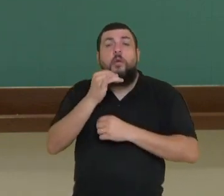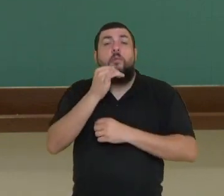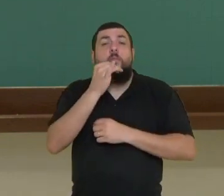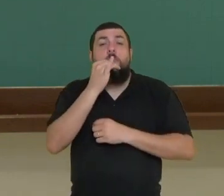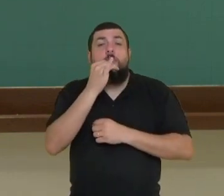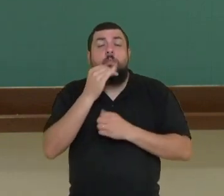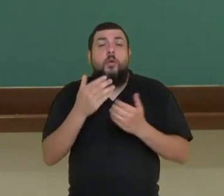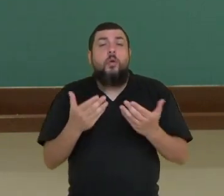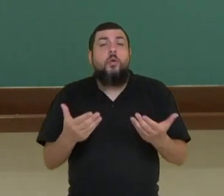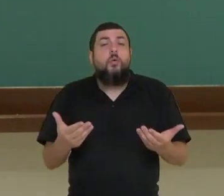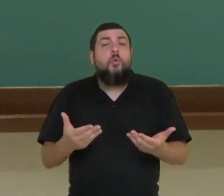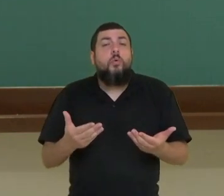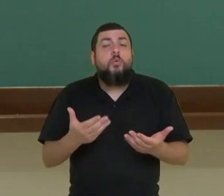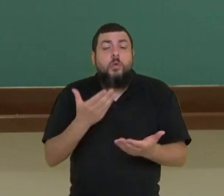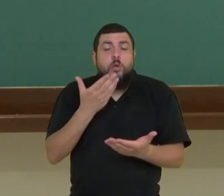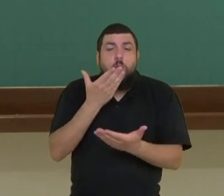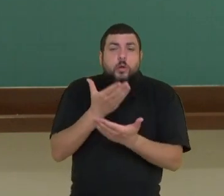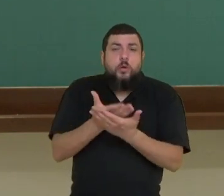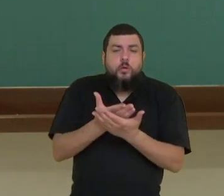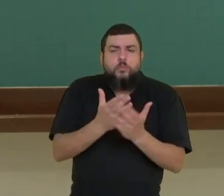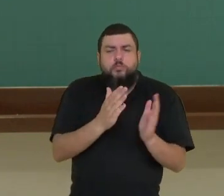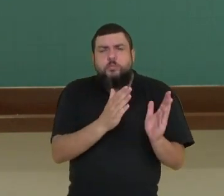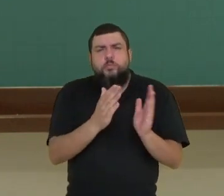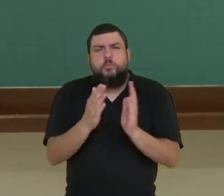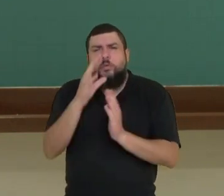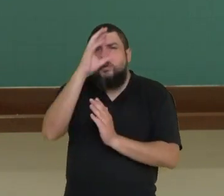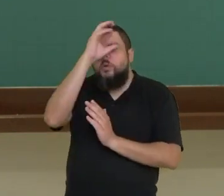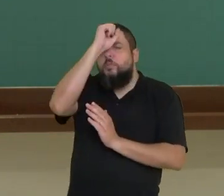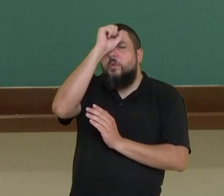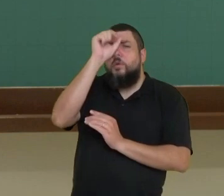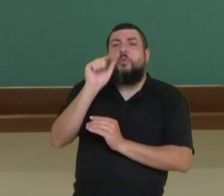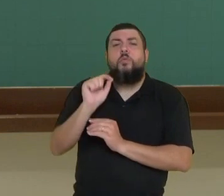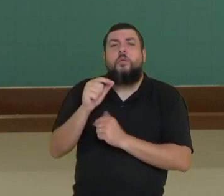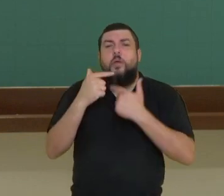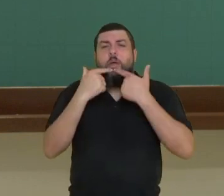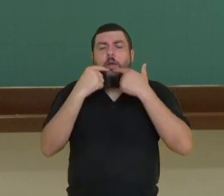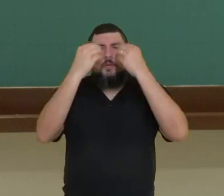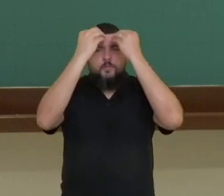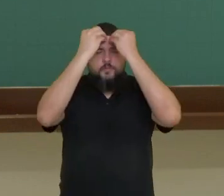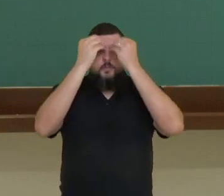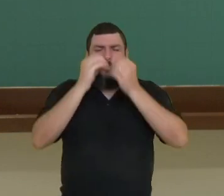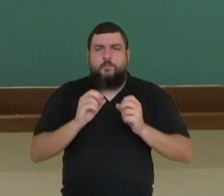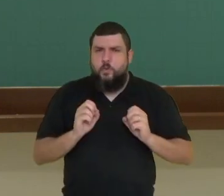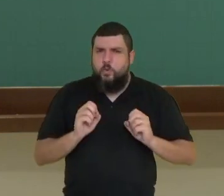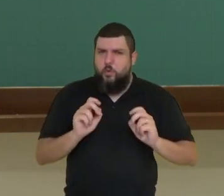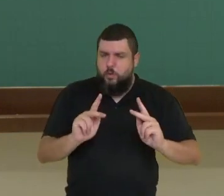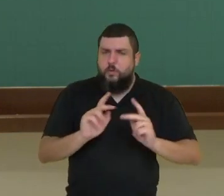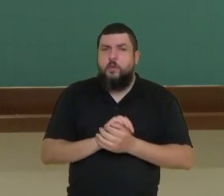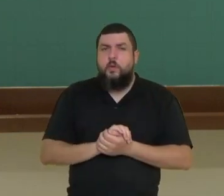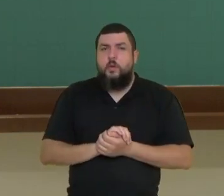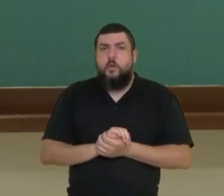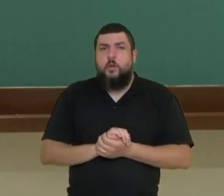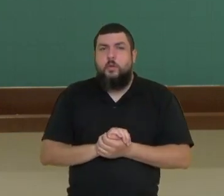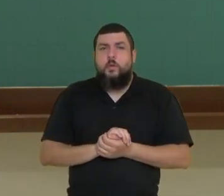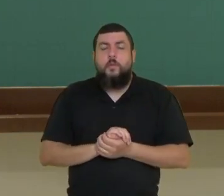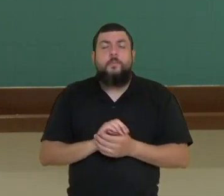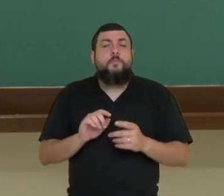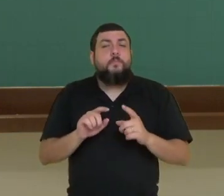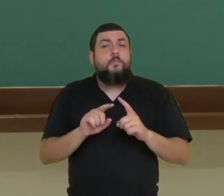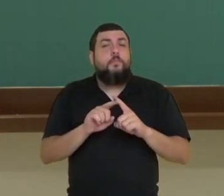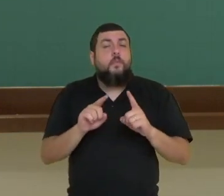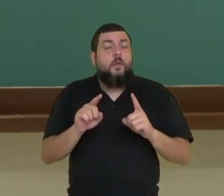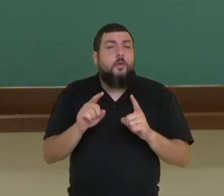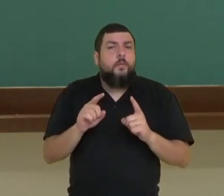a linguagem, né? Ao retomar aqui, ó, as colocações, nós estamos fazendo um contraponto entre